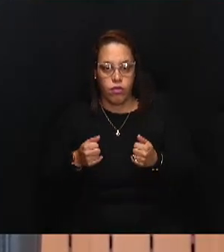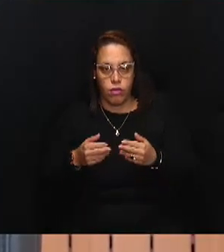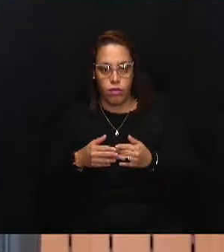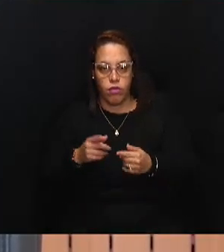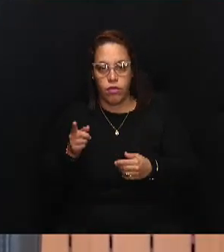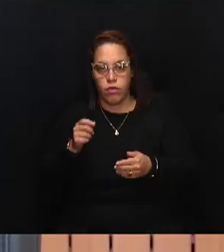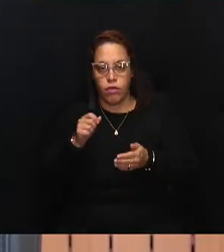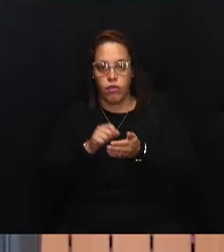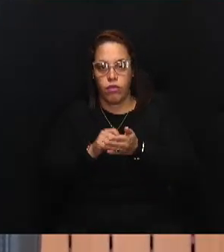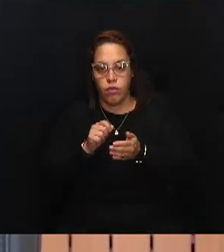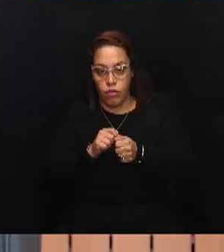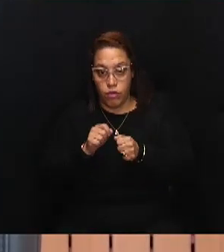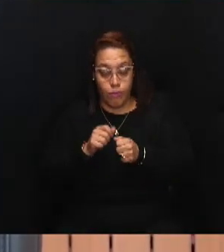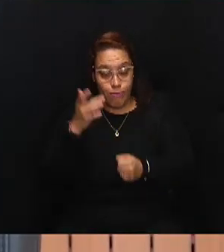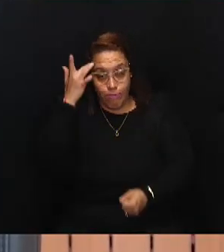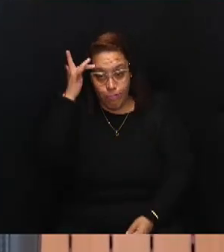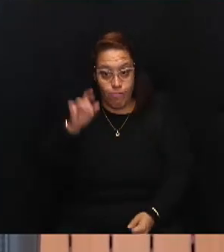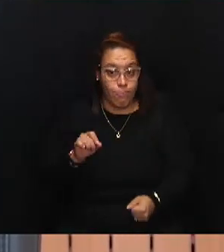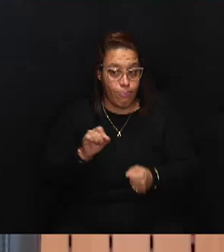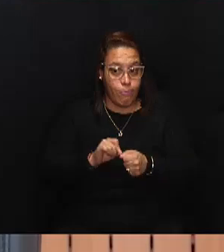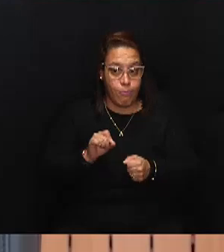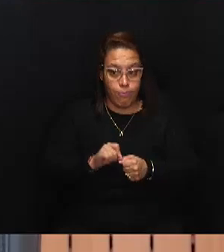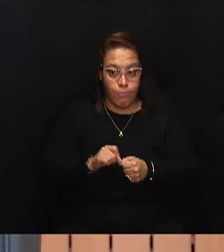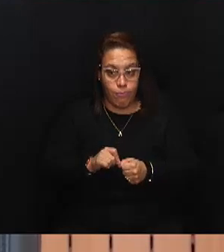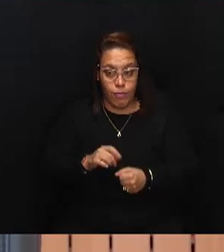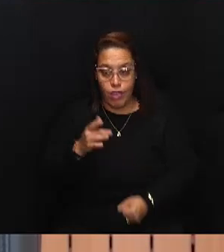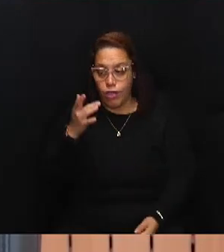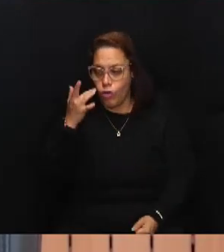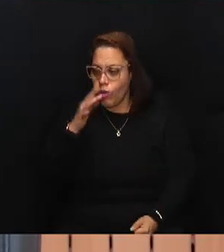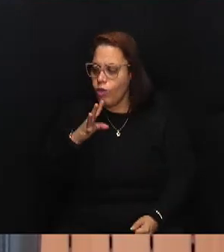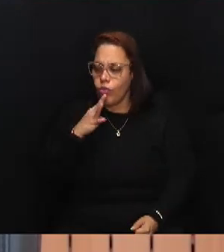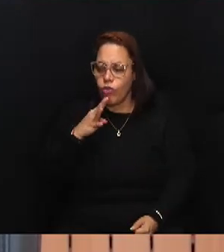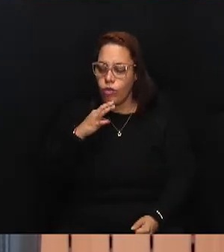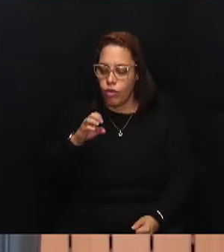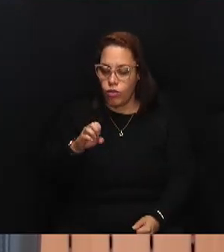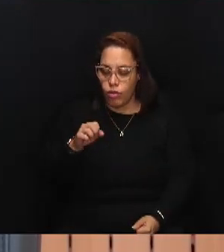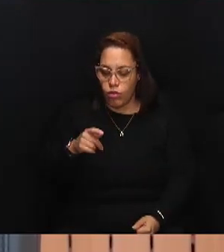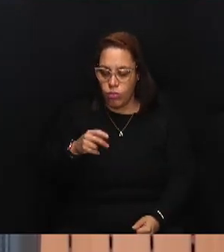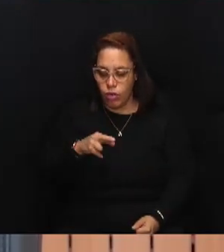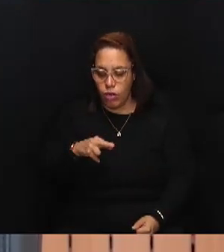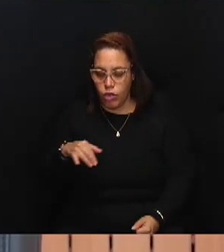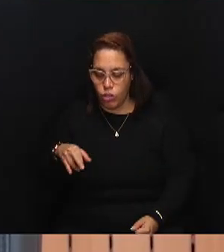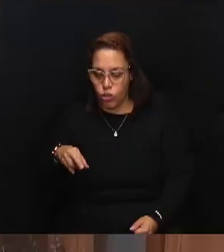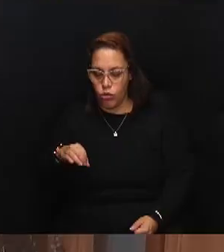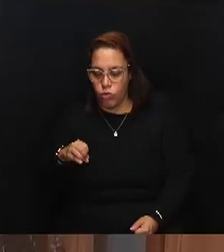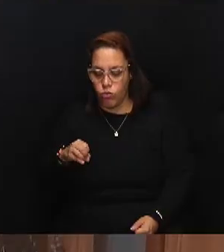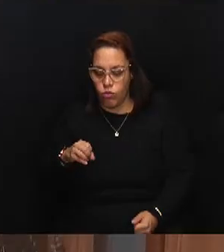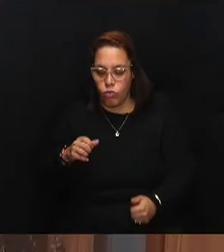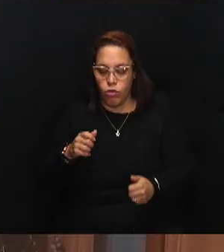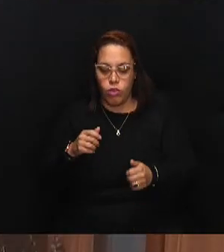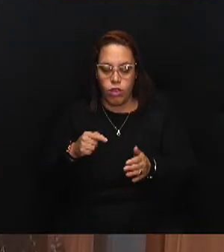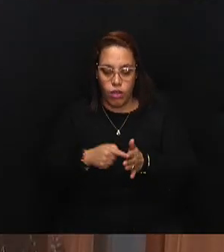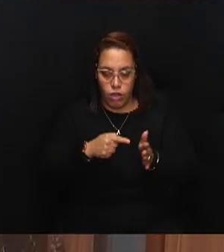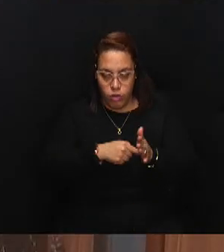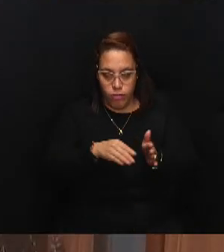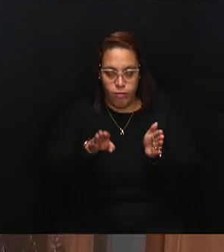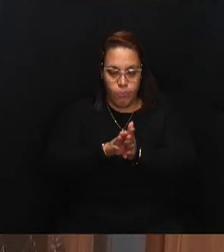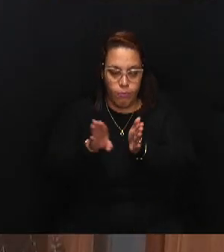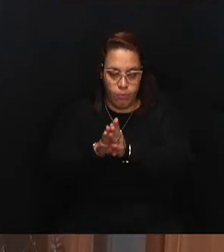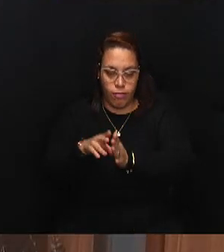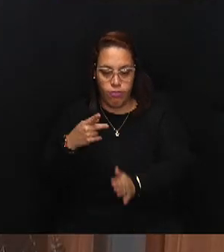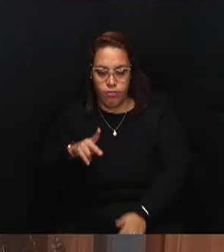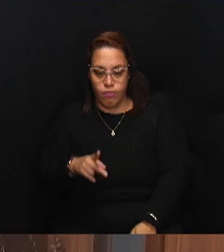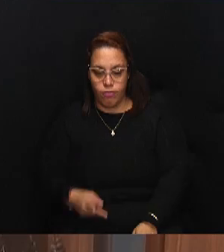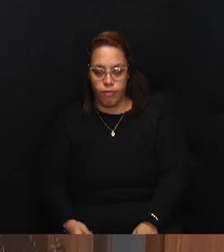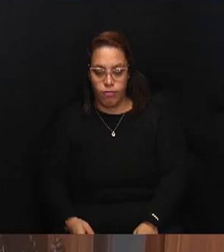foi feito, que ele não sabe quem fez, ele desconhece esses empréstimos. E essas denúncias chegam até vocês? Chegam.